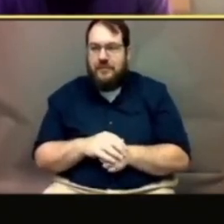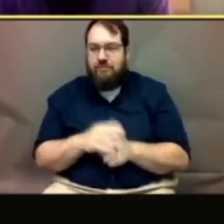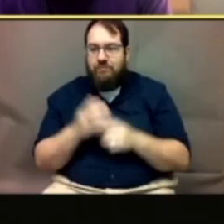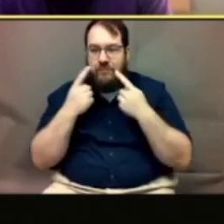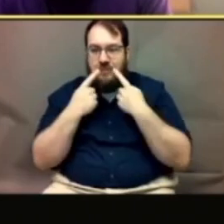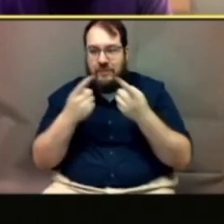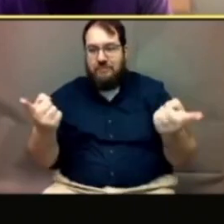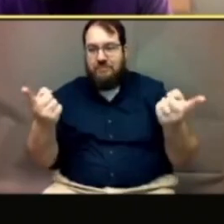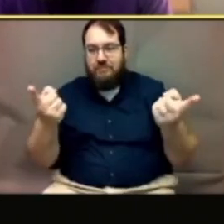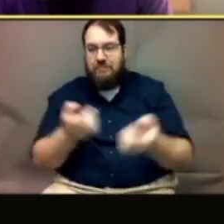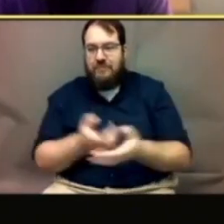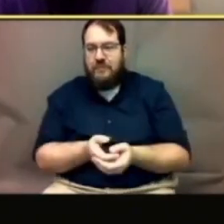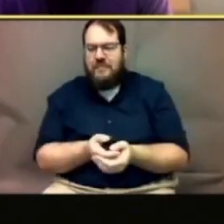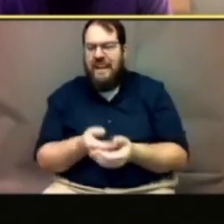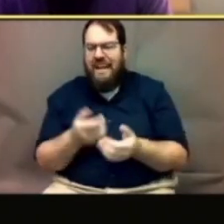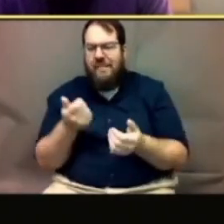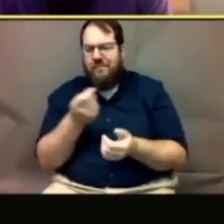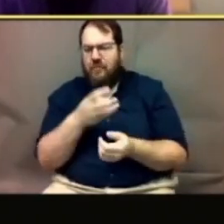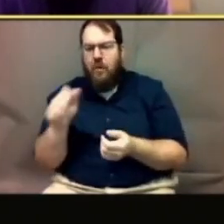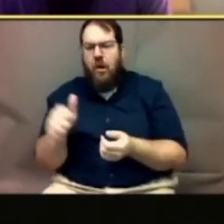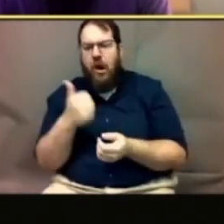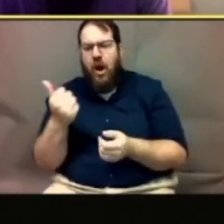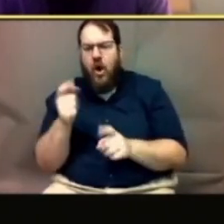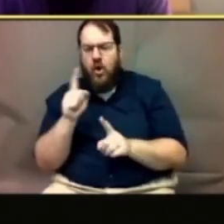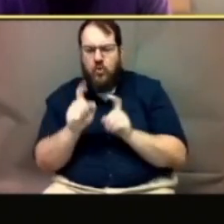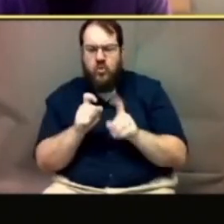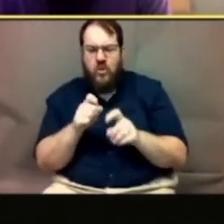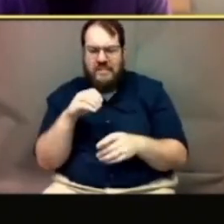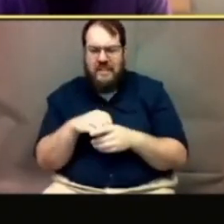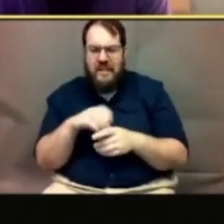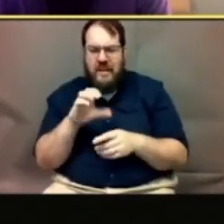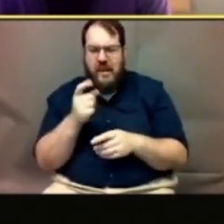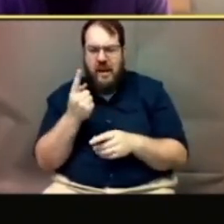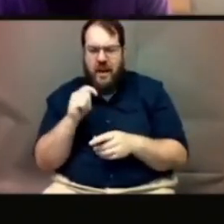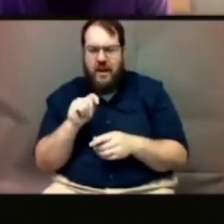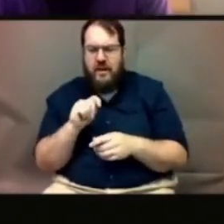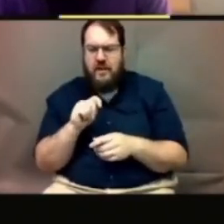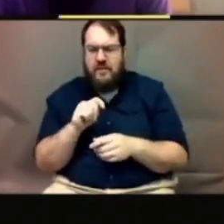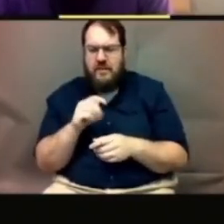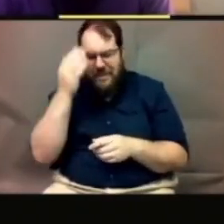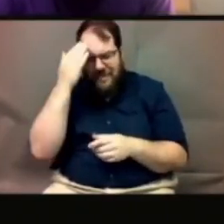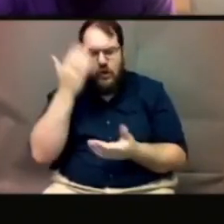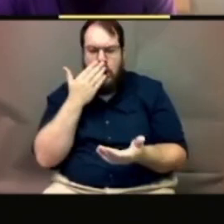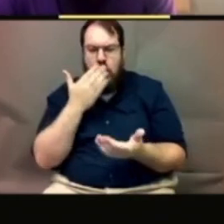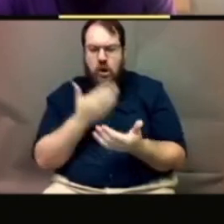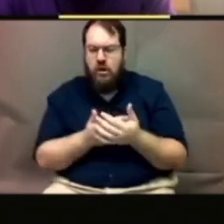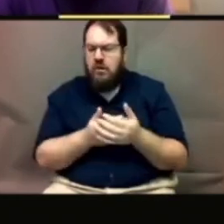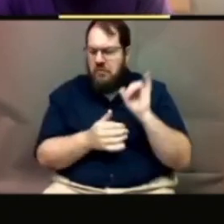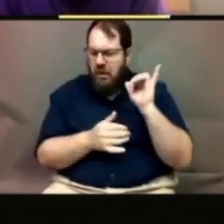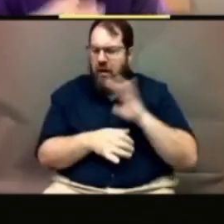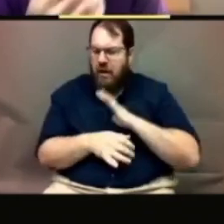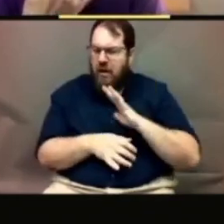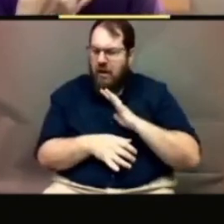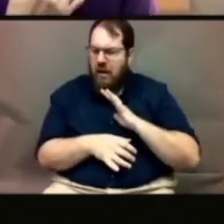E Colleen, nós temos algumas perguntas aqui no chat. E Colleen, nós temos algumas perguntas aqui no chat que eu acho que seriam legais